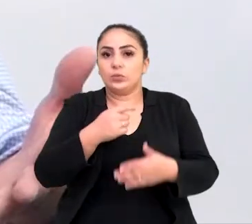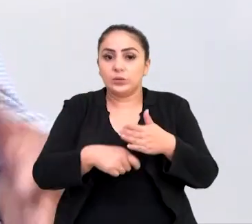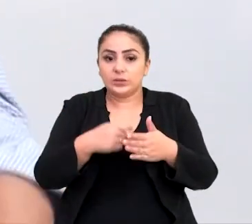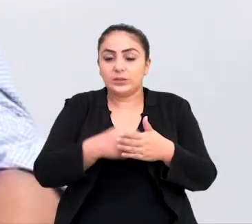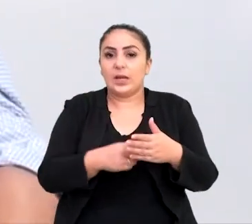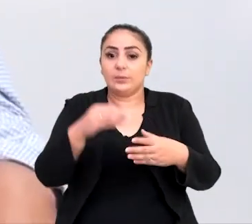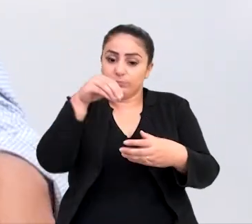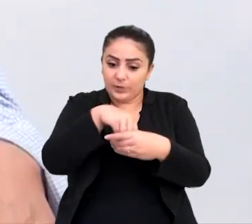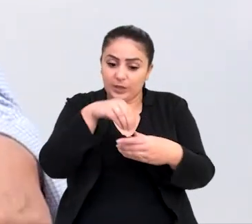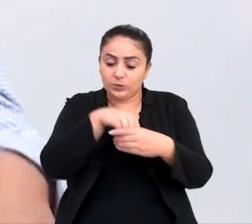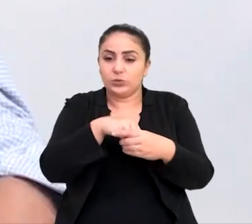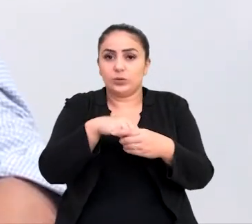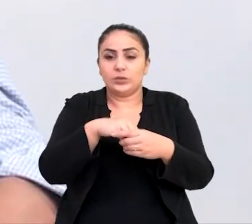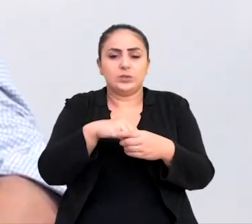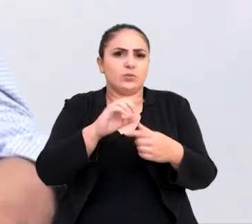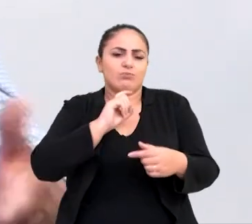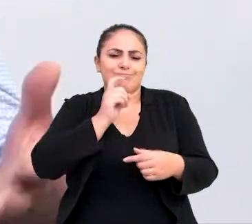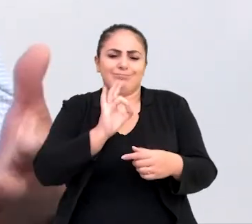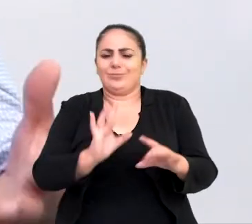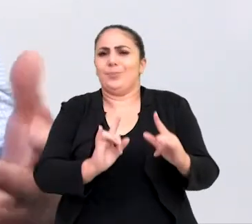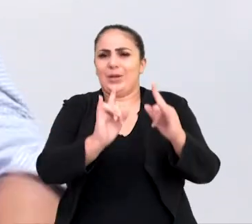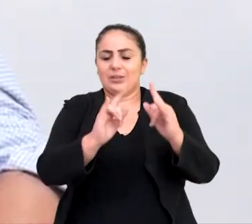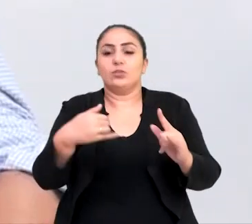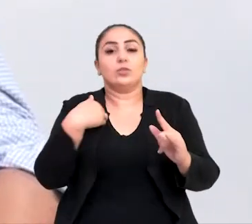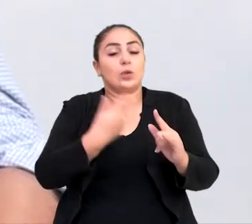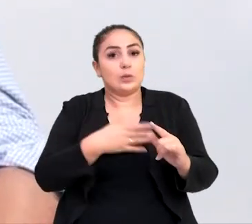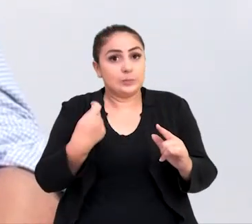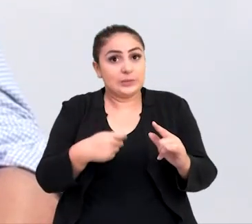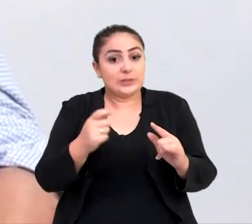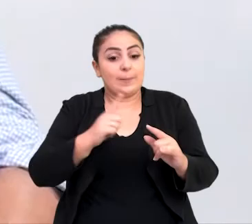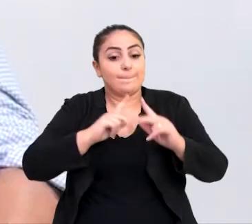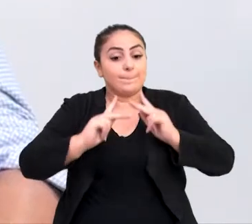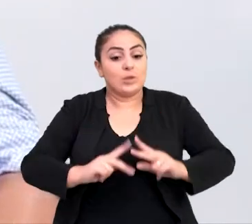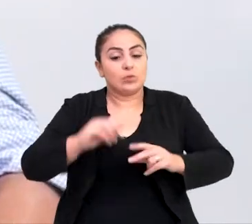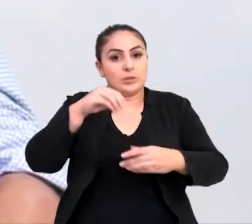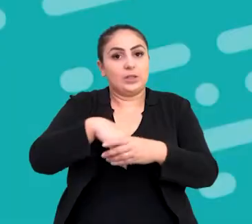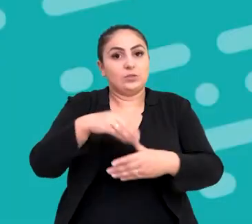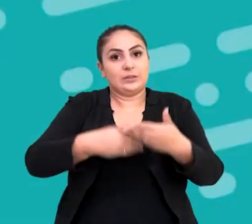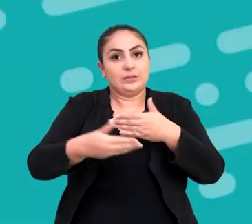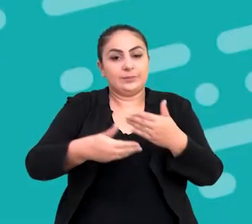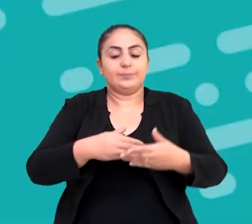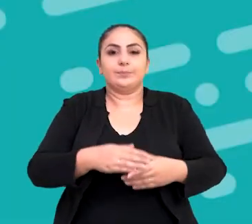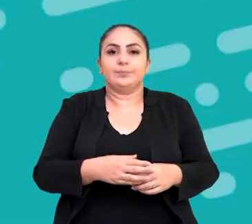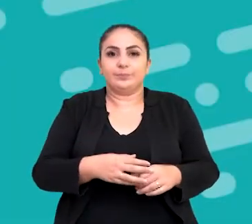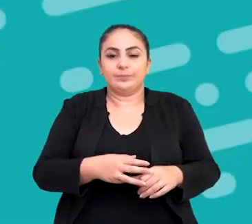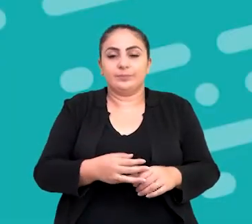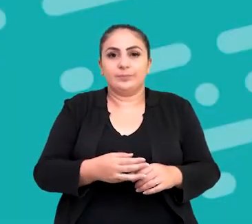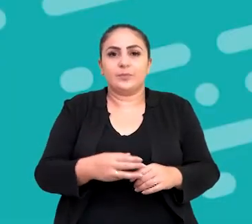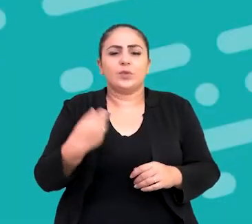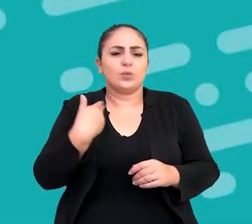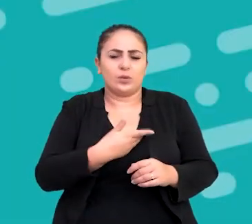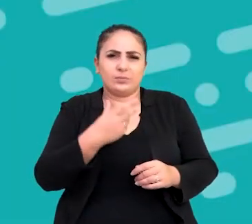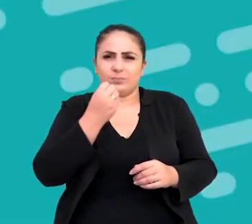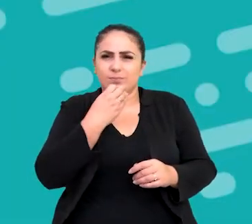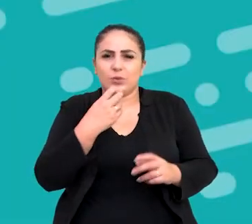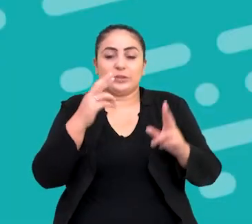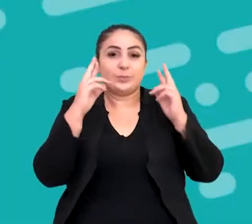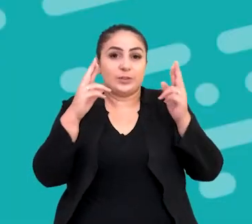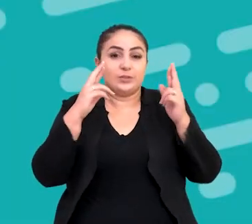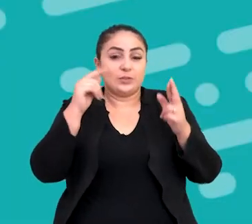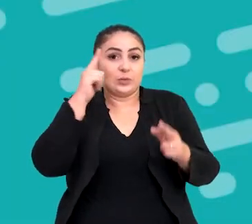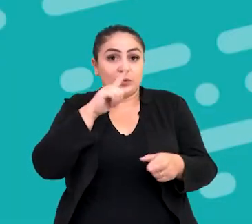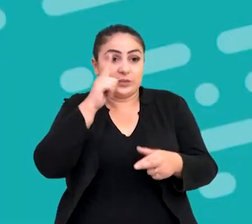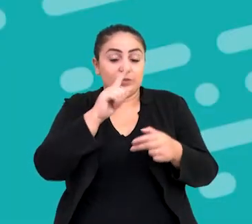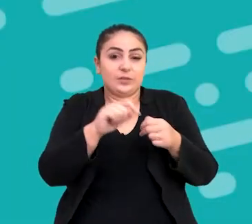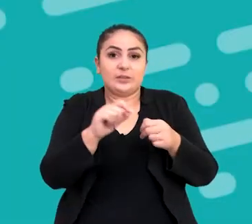profissionais dentro dessa... Não adianta só o prédio, nós temos que ter pessoas lá dentro atendendo. Nós temos boa expectativa